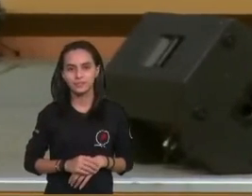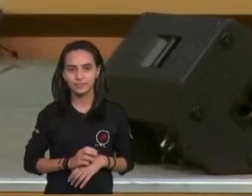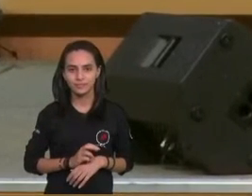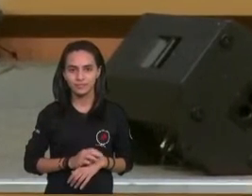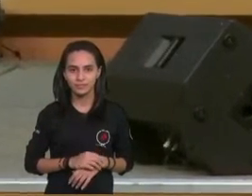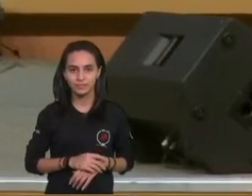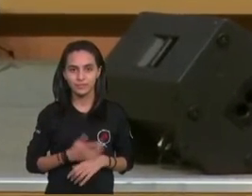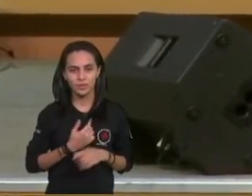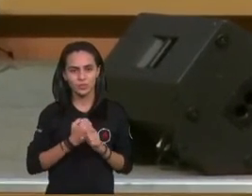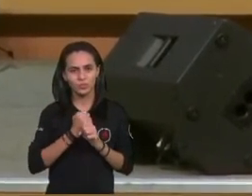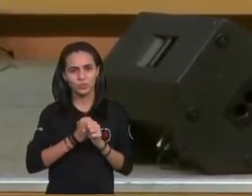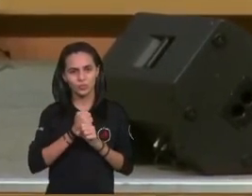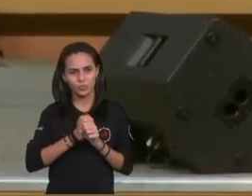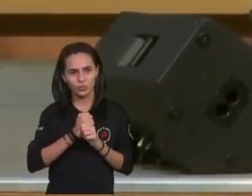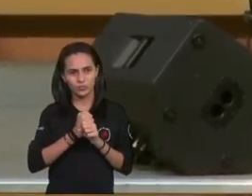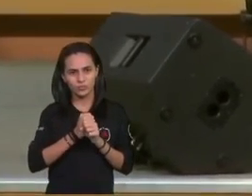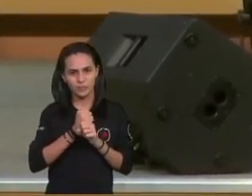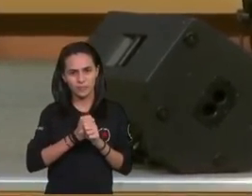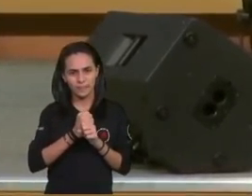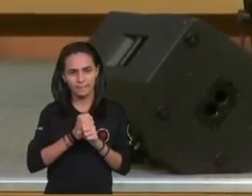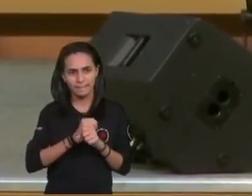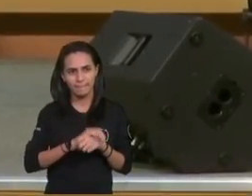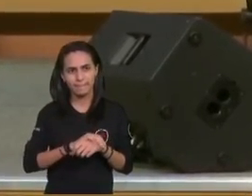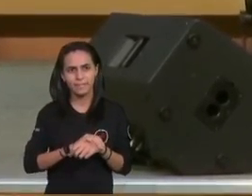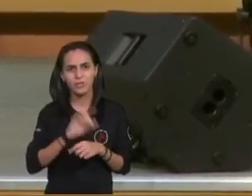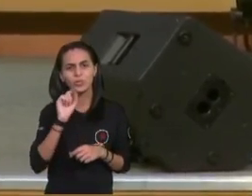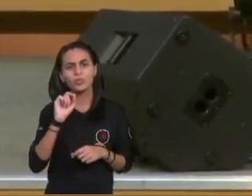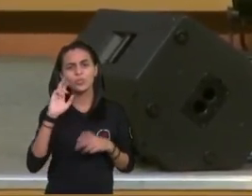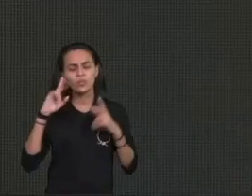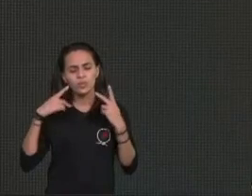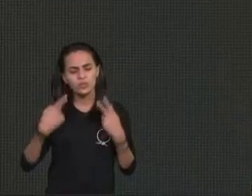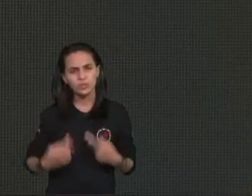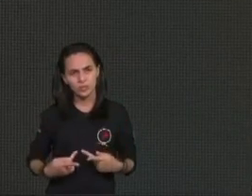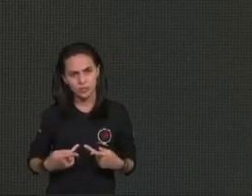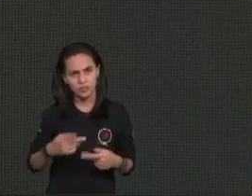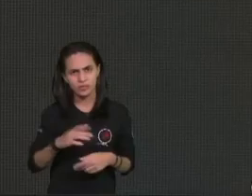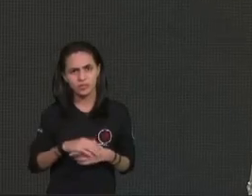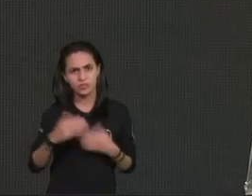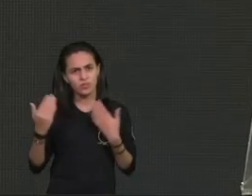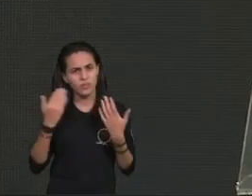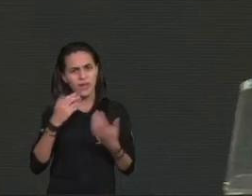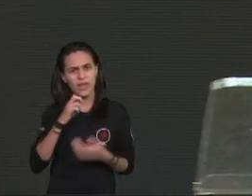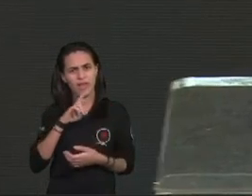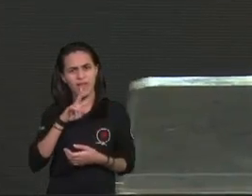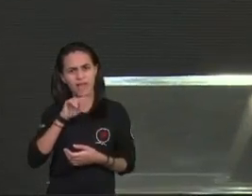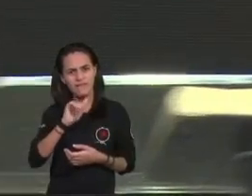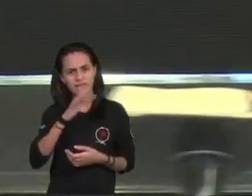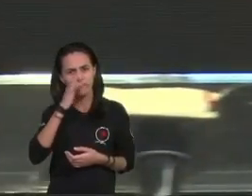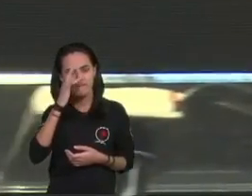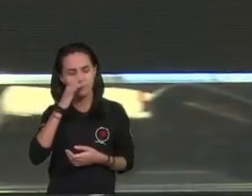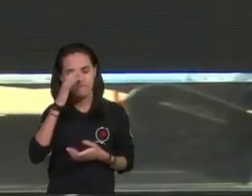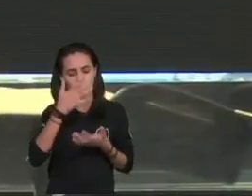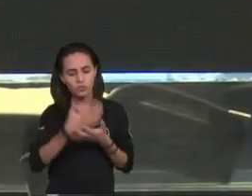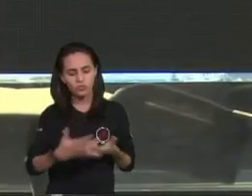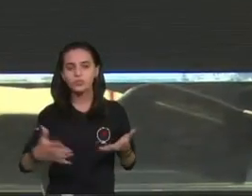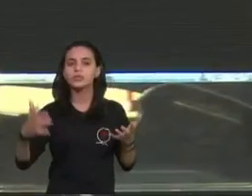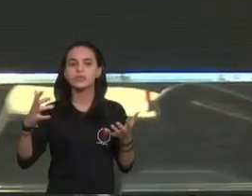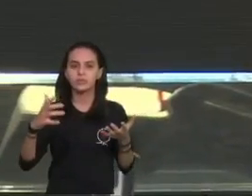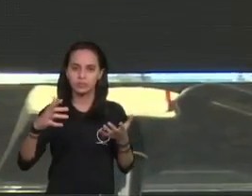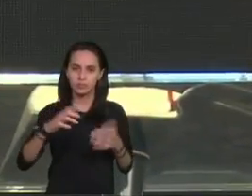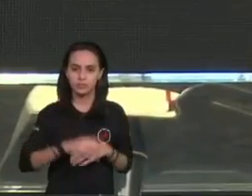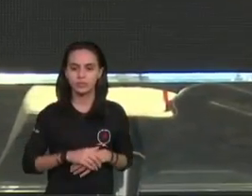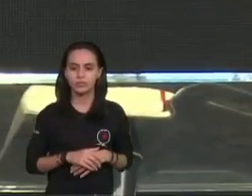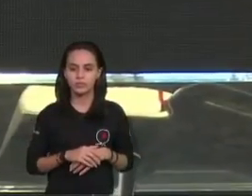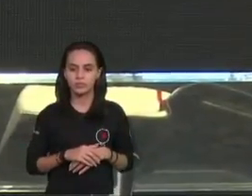aos anos né e o que é que é o homem é como a erva é como a flor do campo